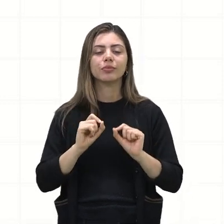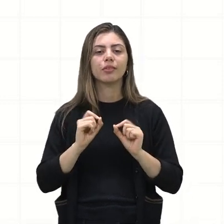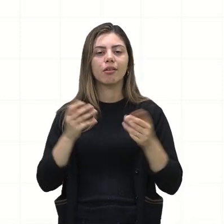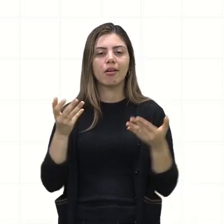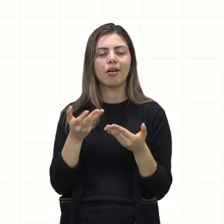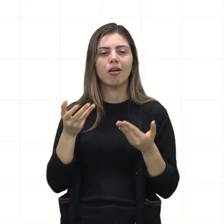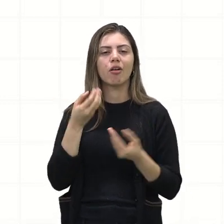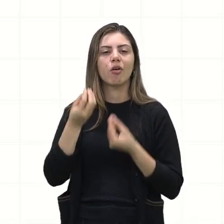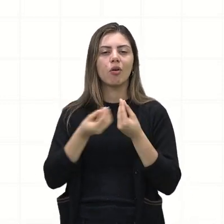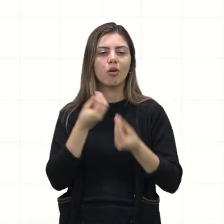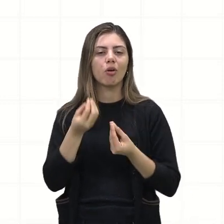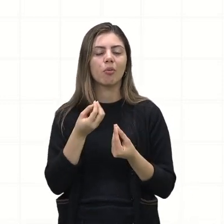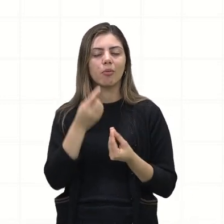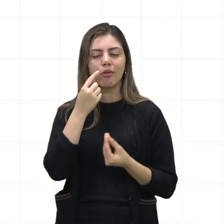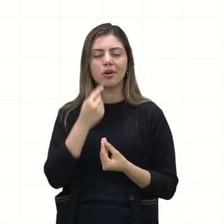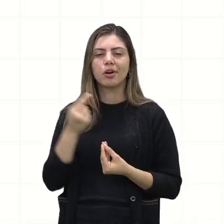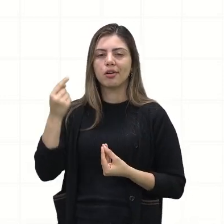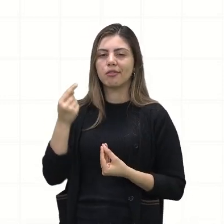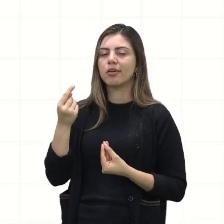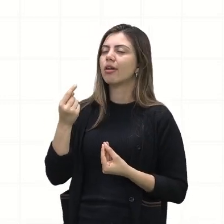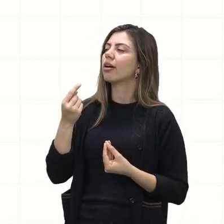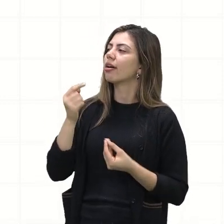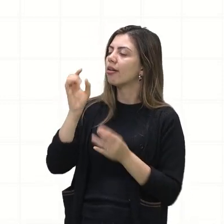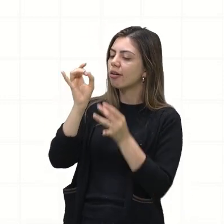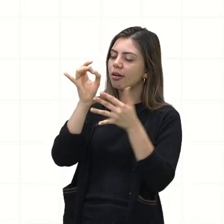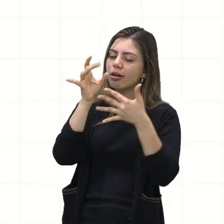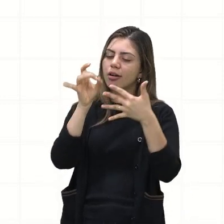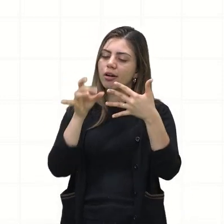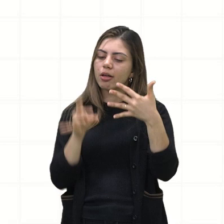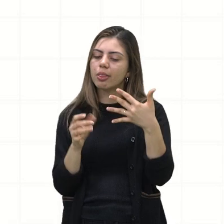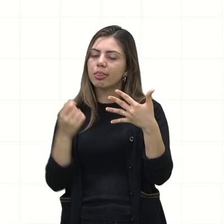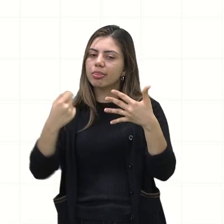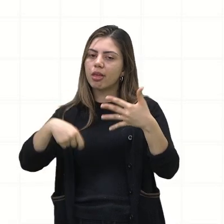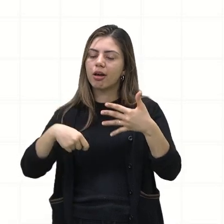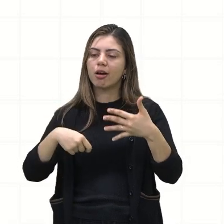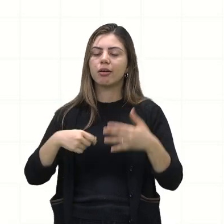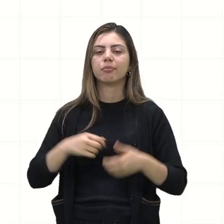vamos verificar aqui essa árvore de possibilidades.